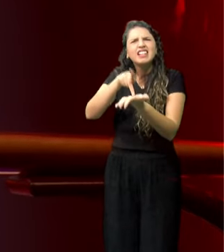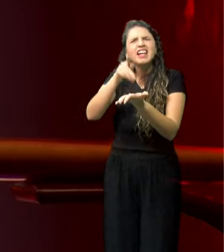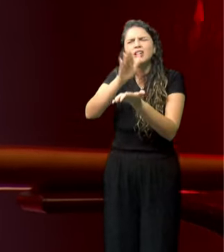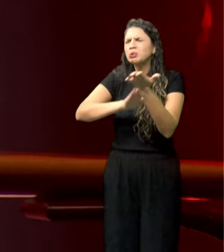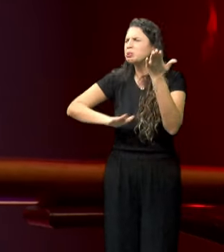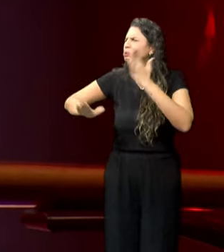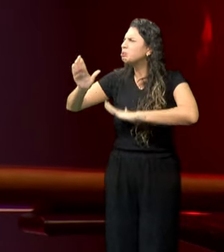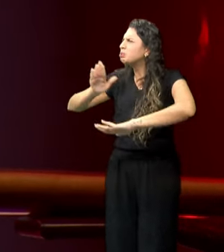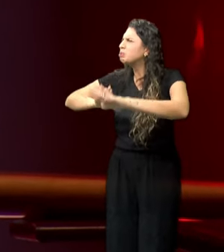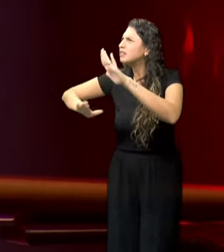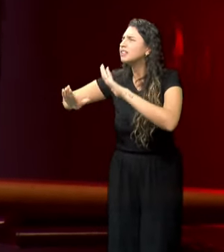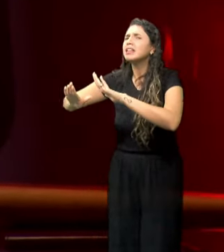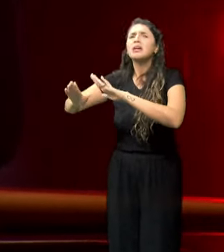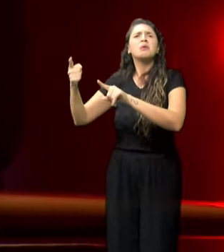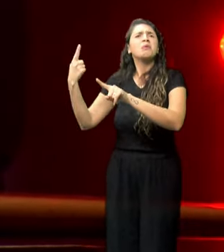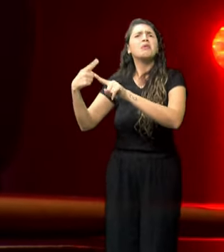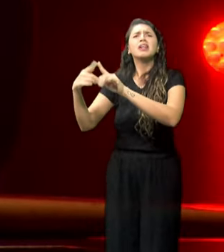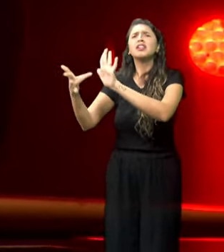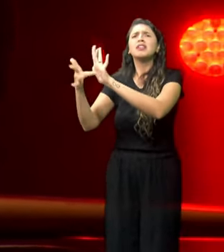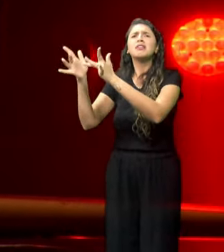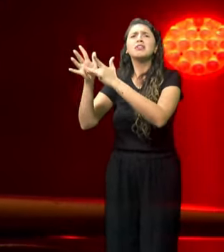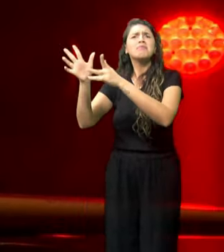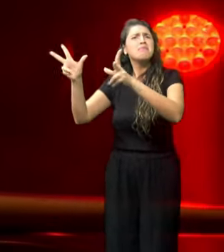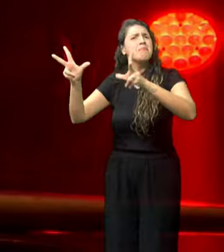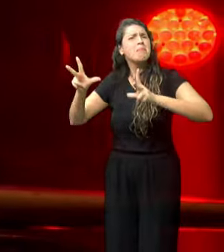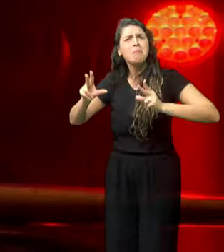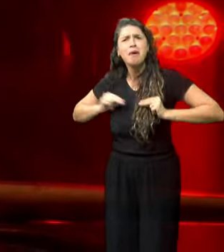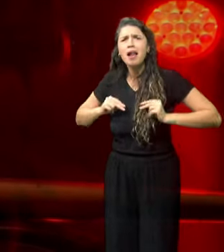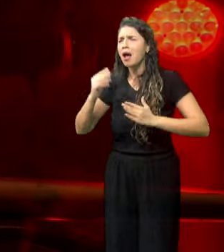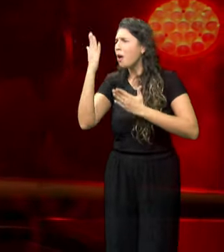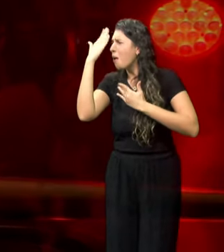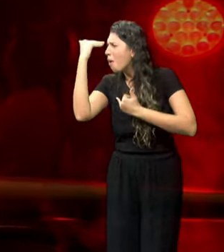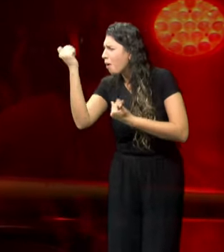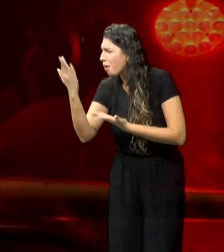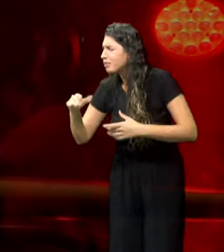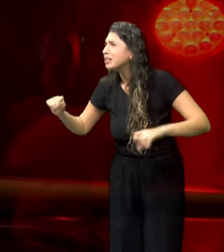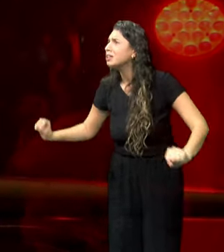Ele é digno de receber honra, glória, adoração, louvor.